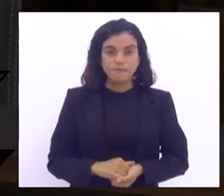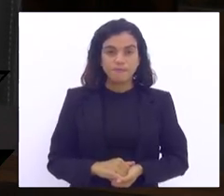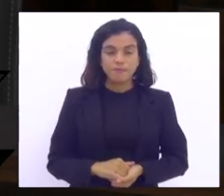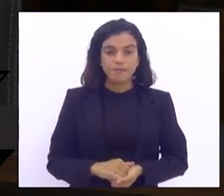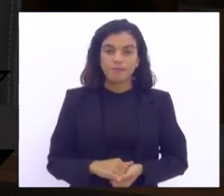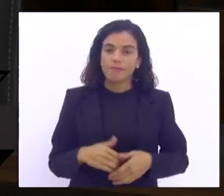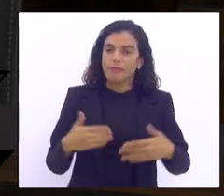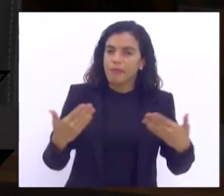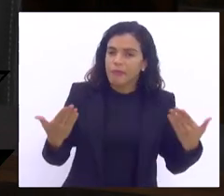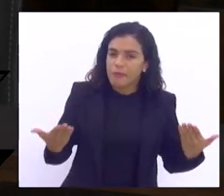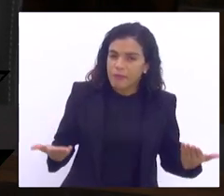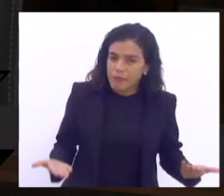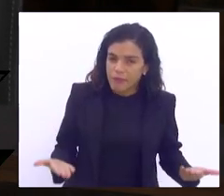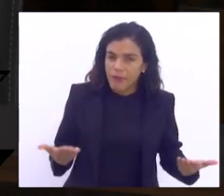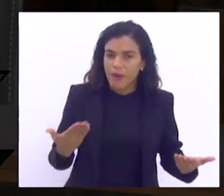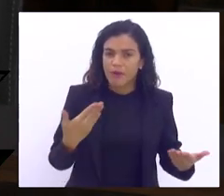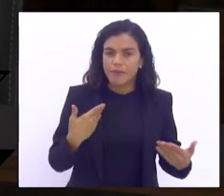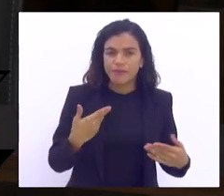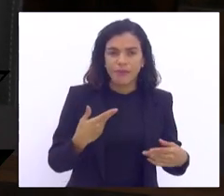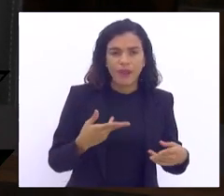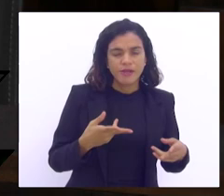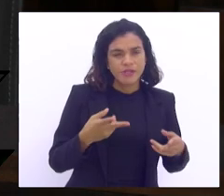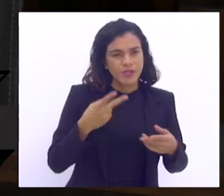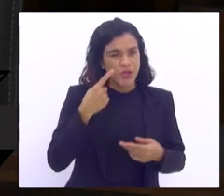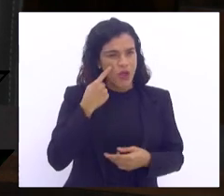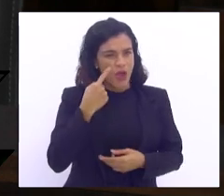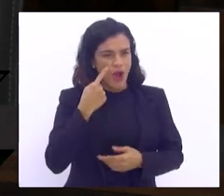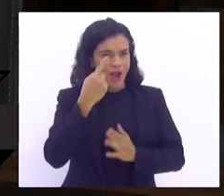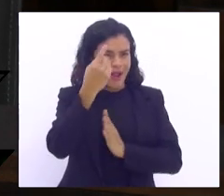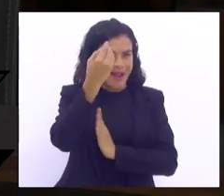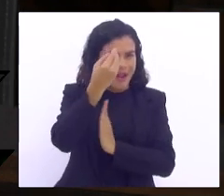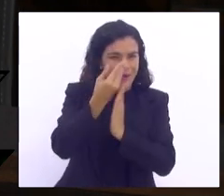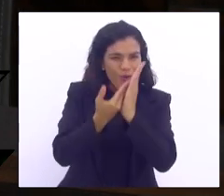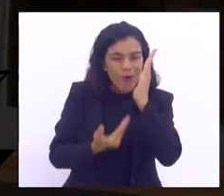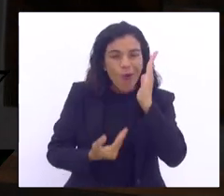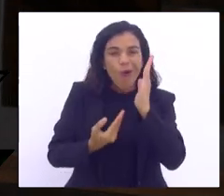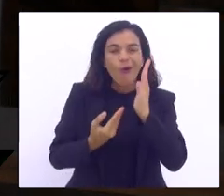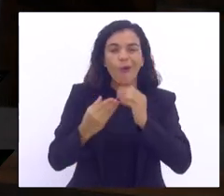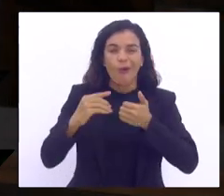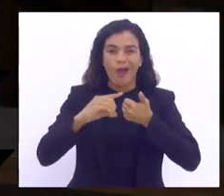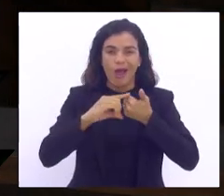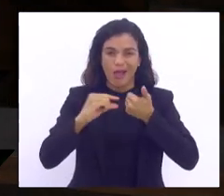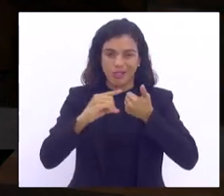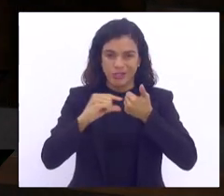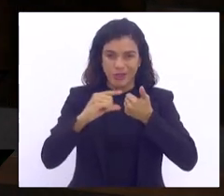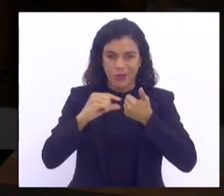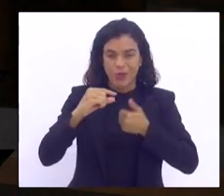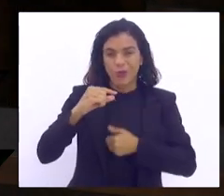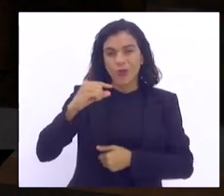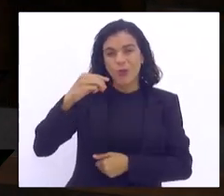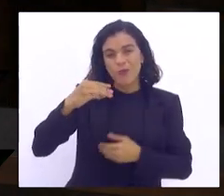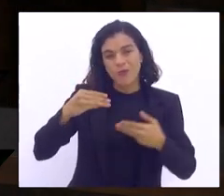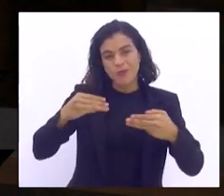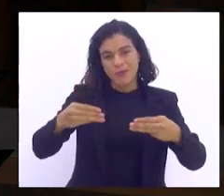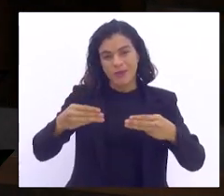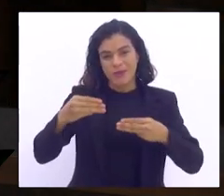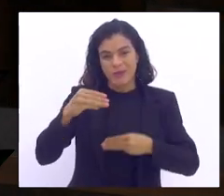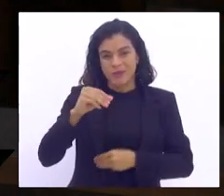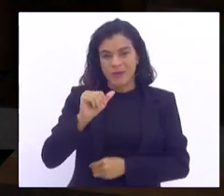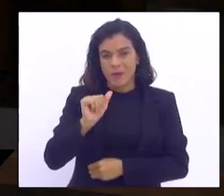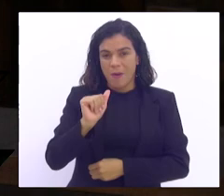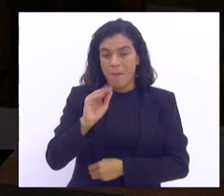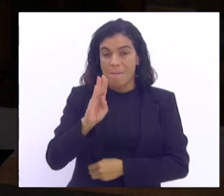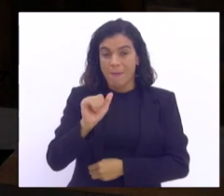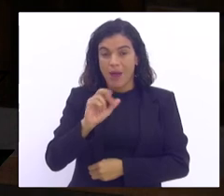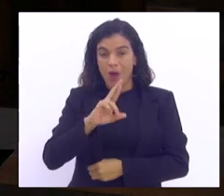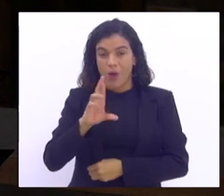E aí, quando nós vamos ver a base teórica da ADPF, que está lá no artigo do ministro Barroso, aqui, lá, em todo lugar, é o